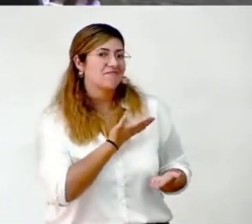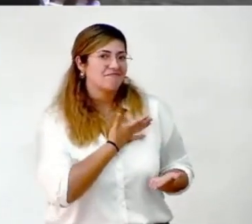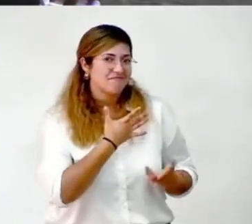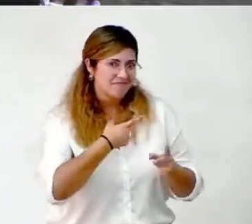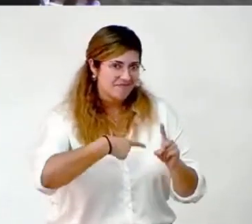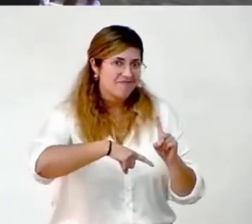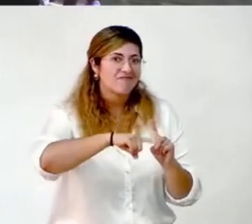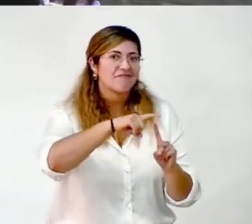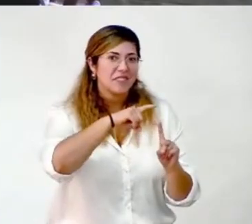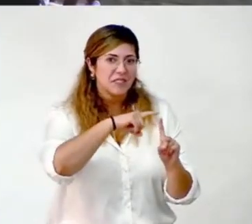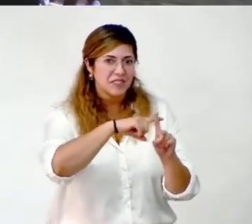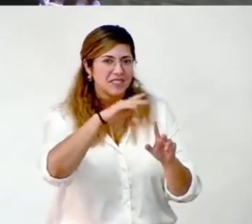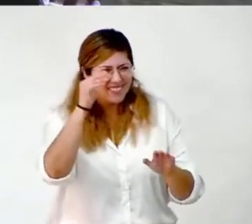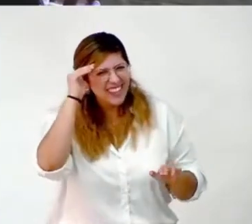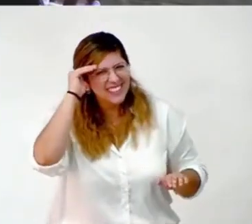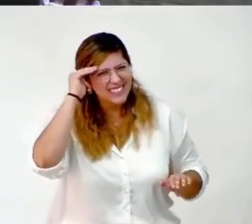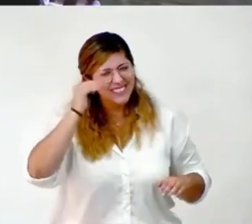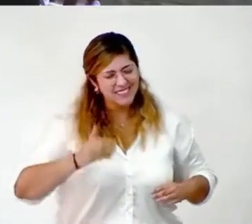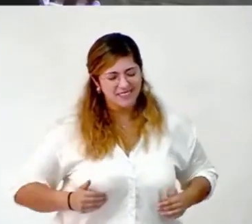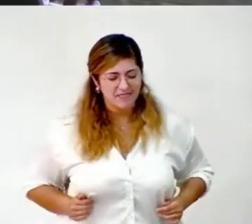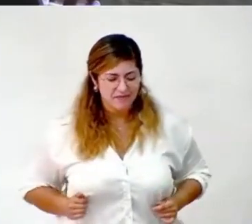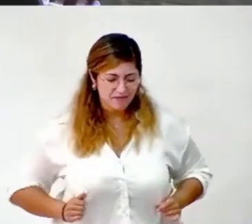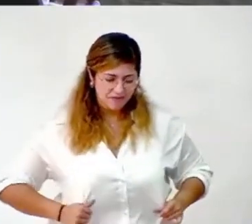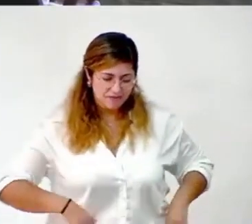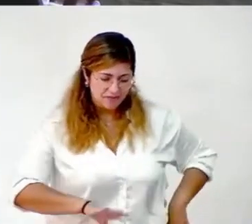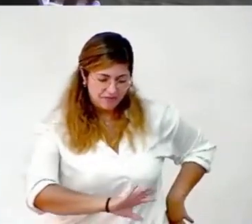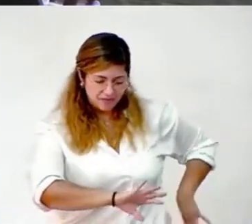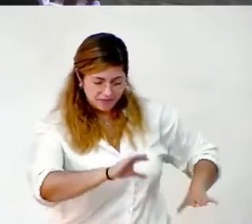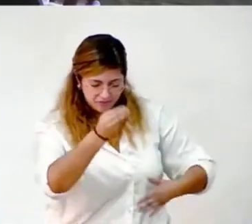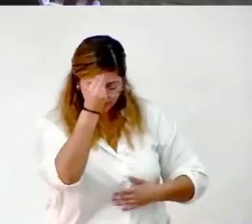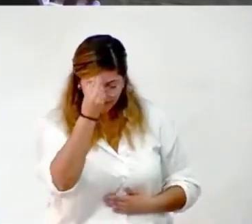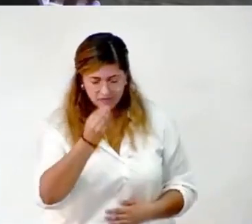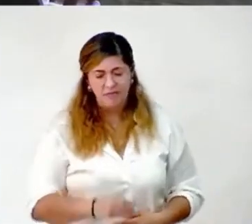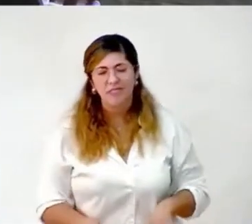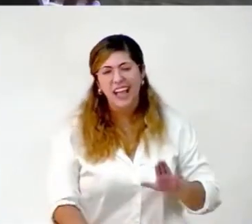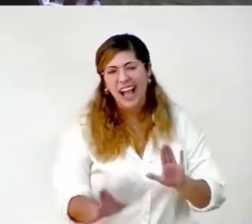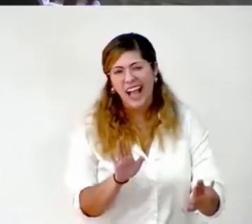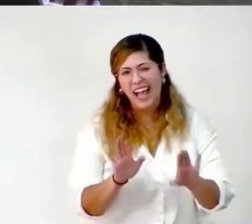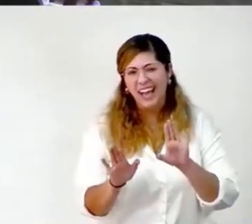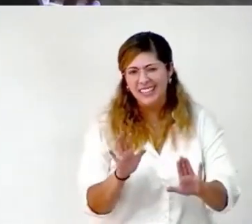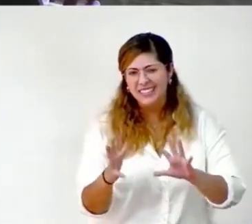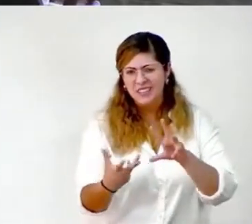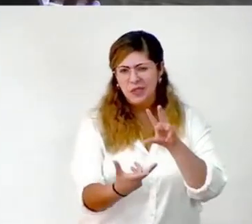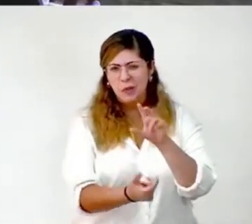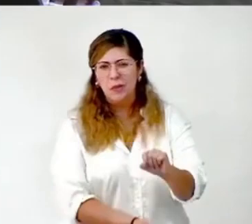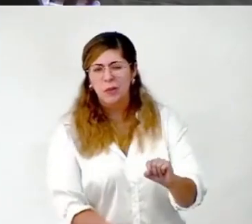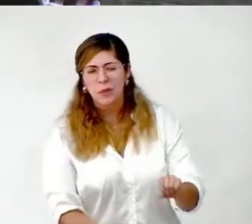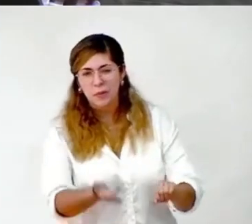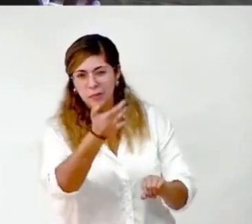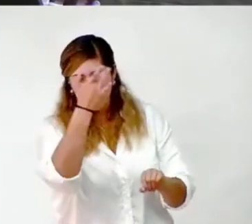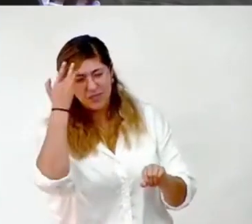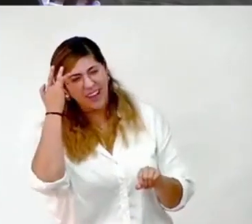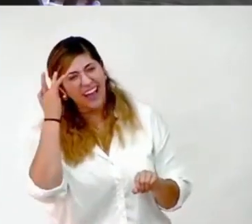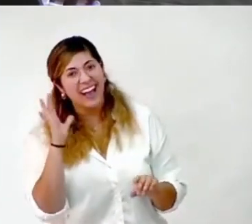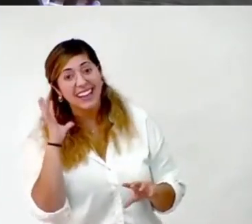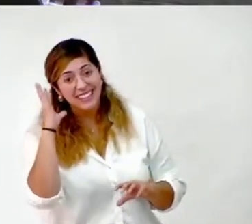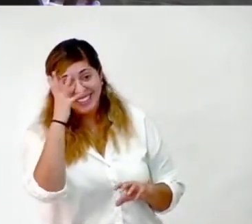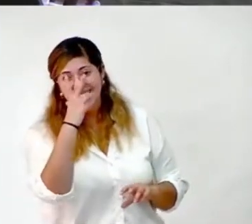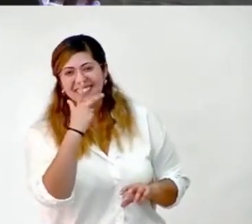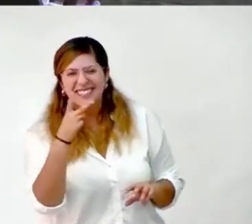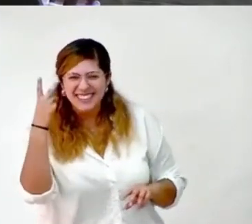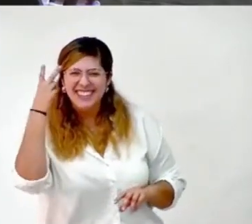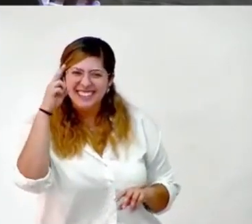Algumas pessoas até acham bonito a história de Jesus, mas Ele no seu lugar e eu no